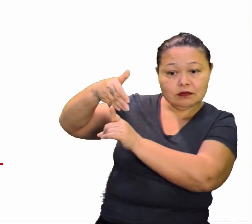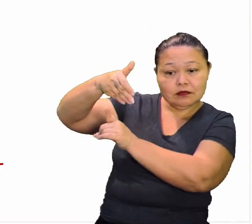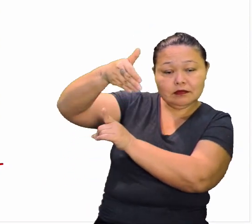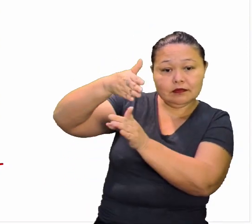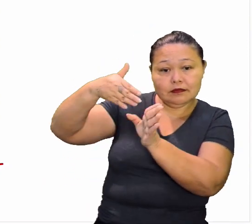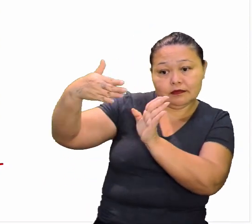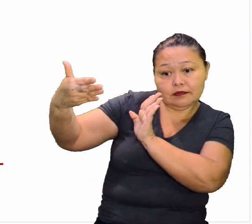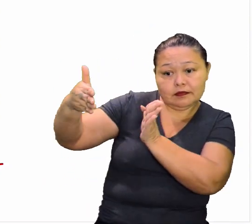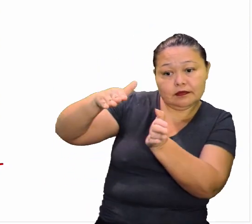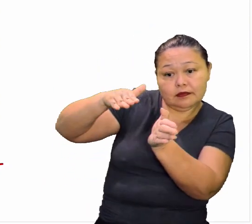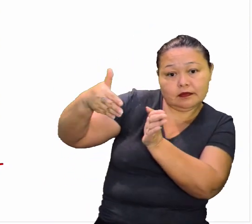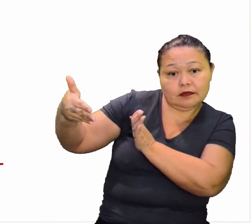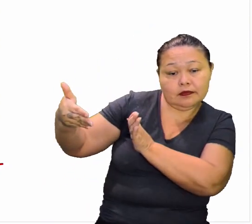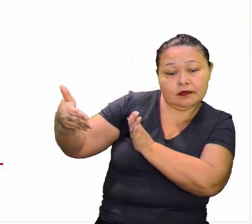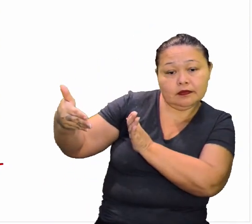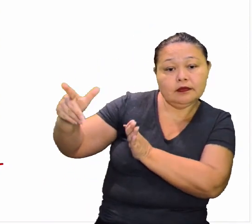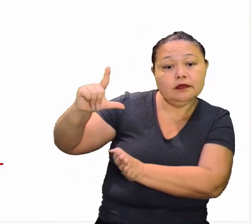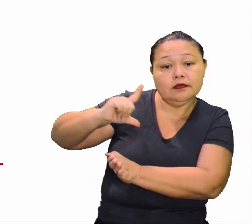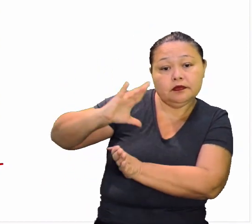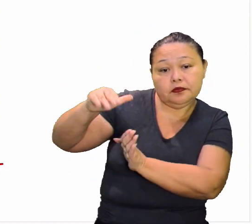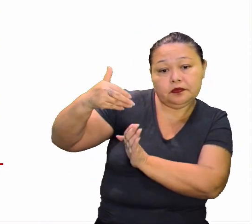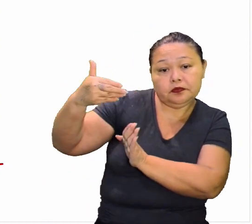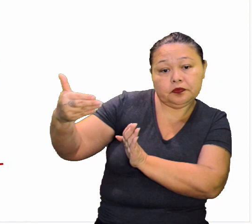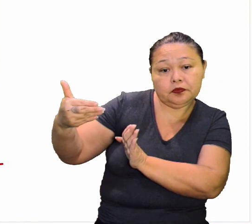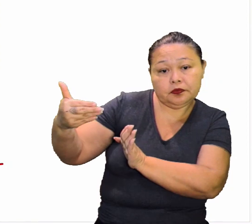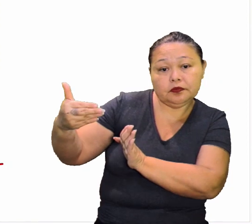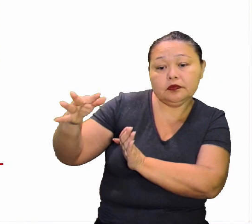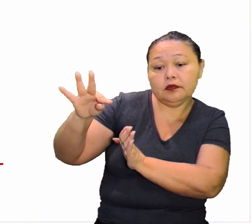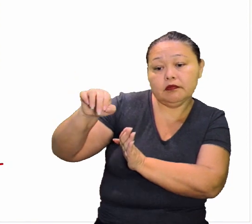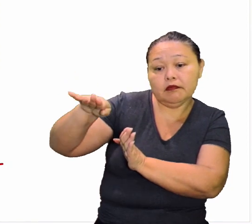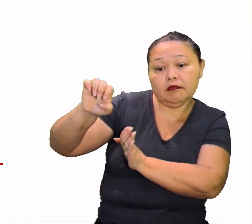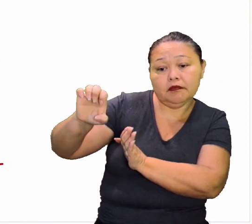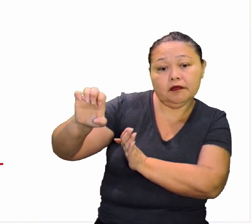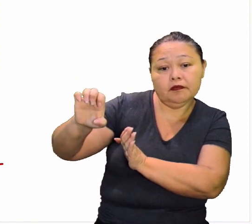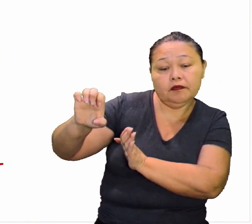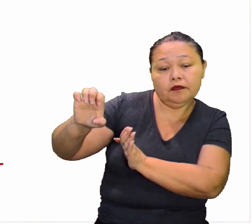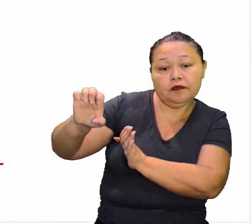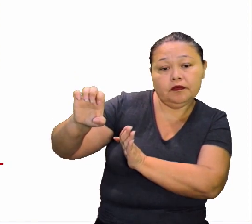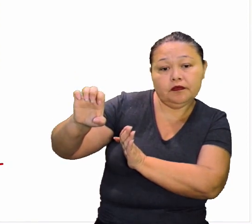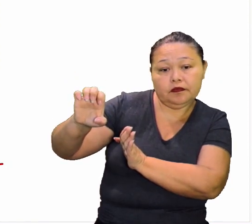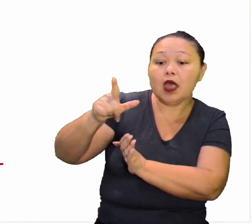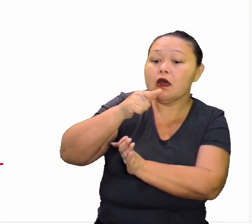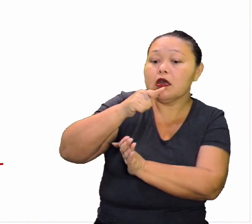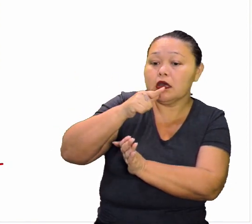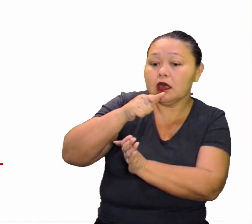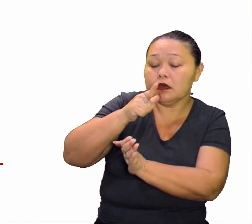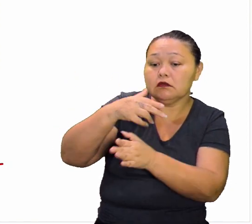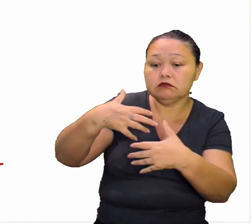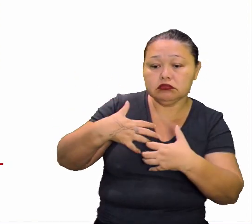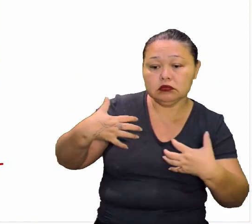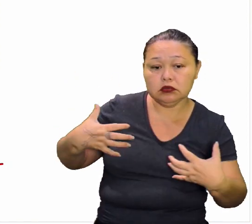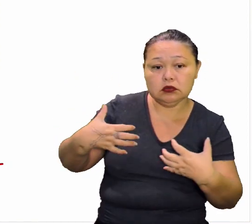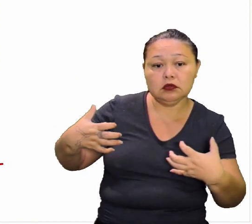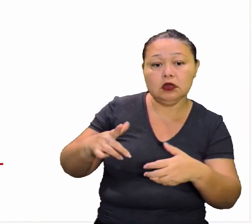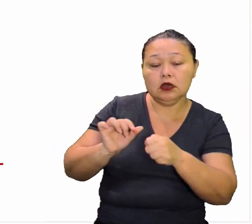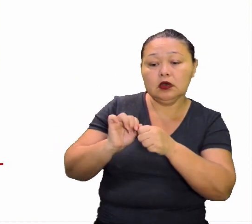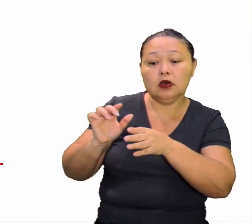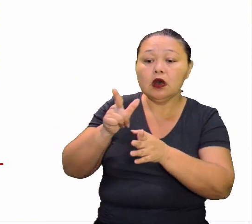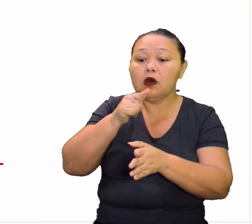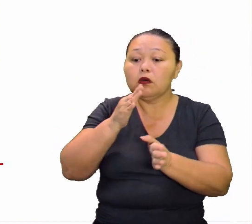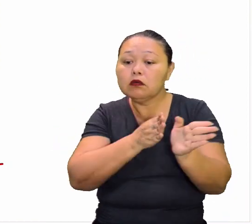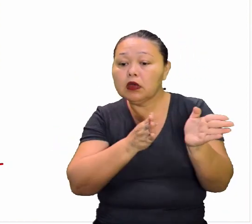Aqui é a Mesopotâmia. Eu tenho do lado o rio Tigre. Tigre mesmo, tá? E o